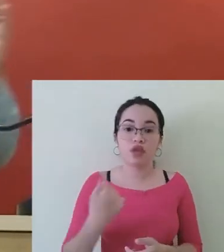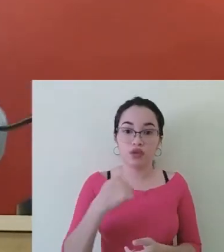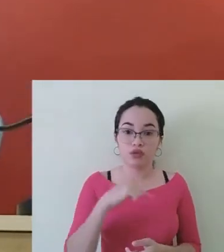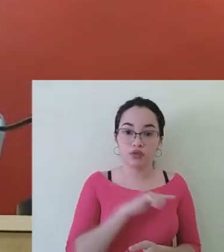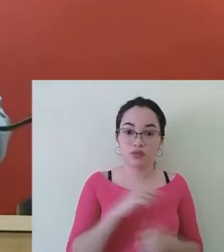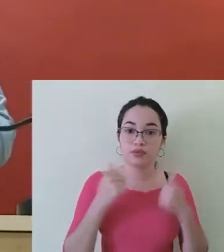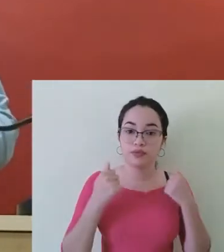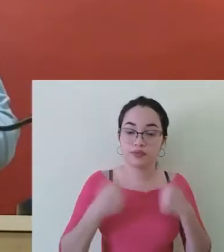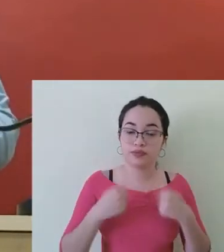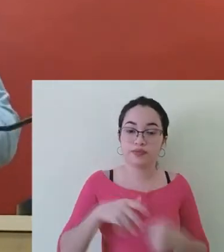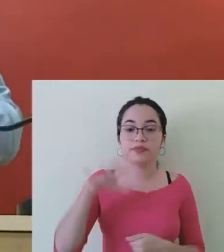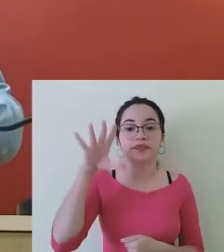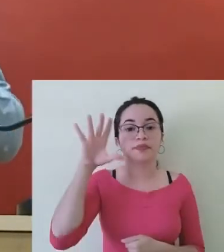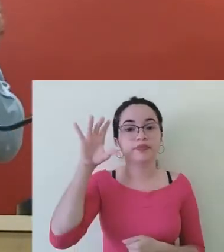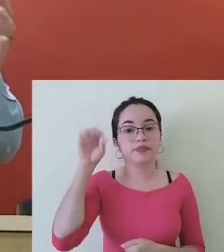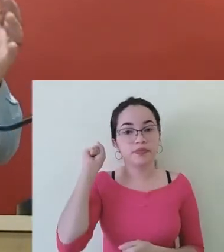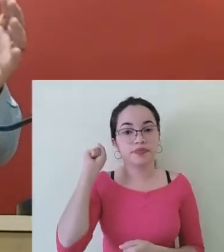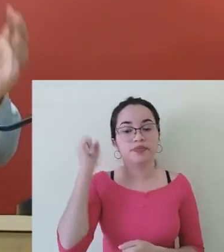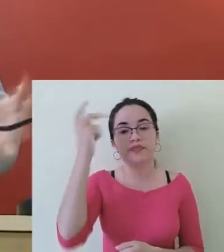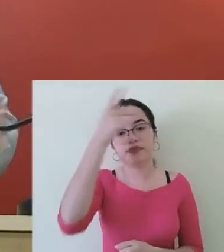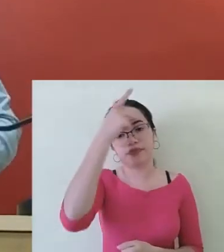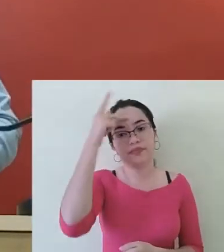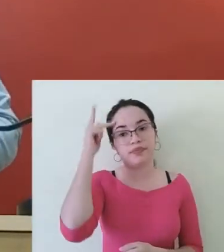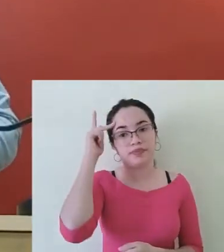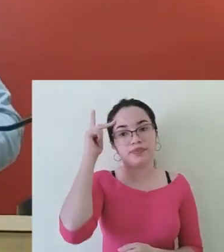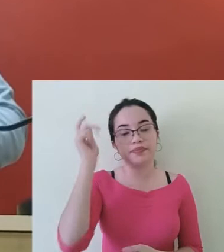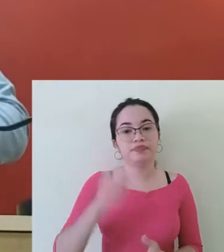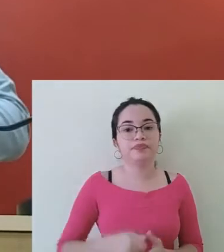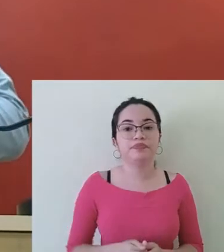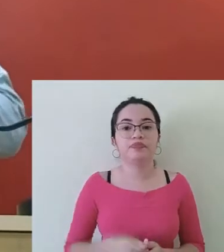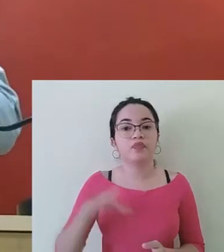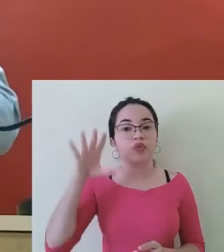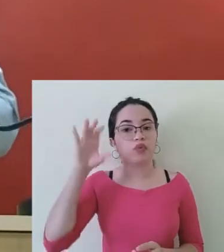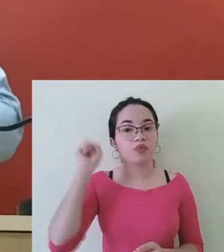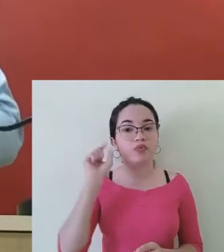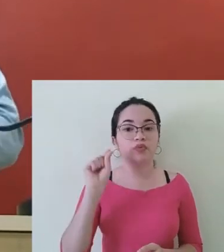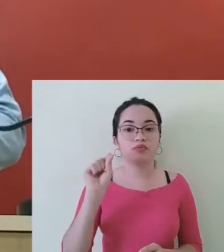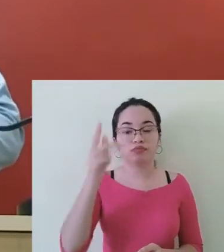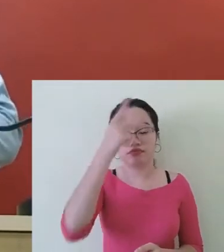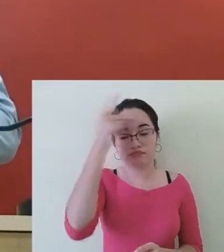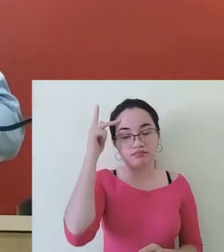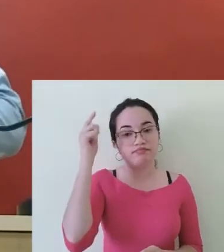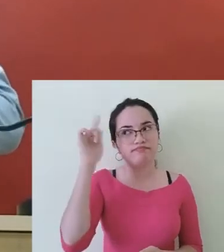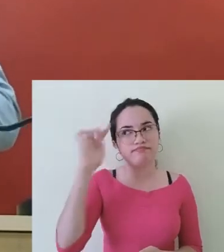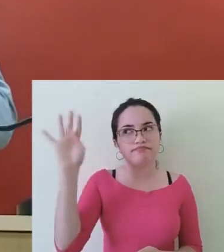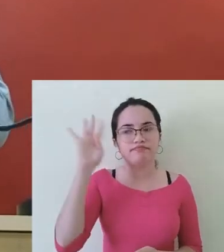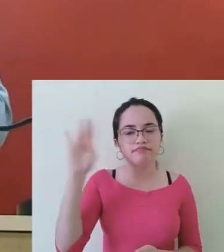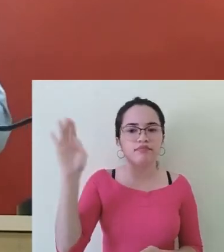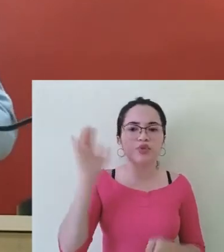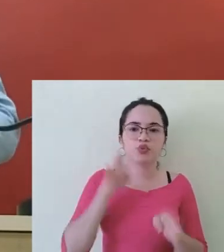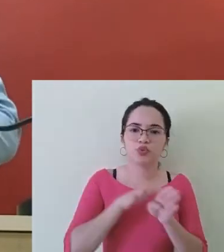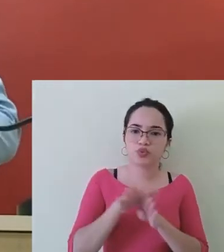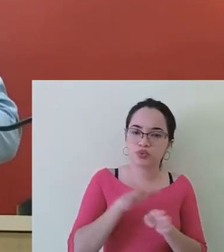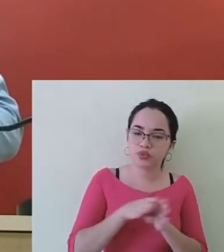nós precisamos ouvir as pessoas, ouvir o que as pessoas pensam,